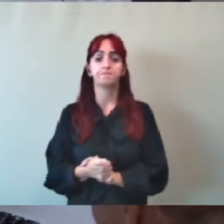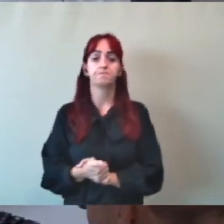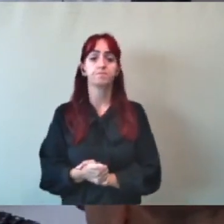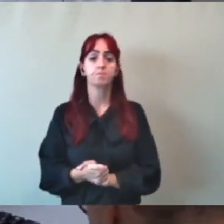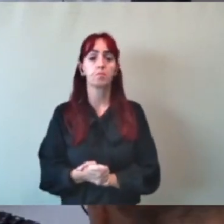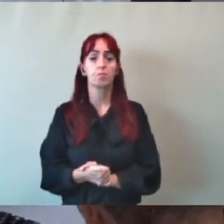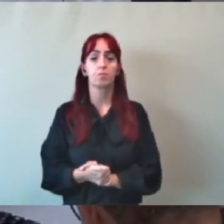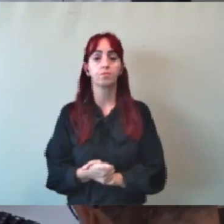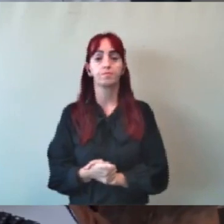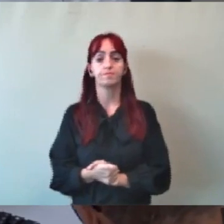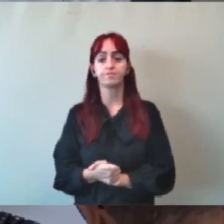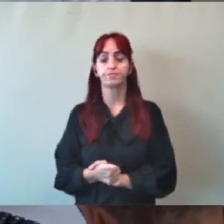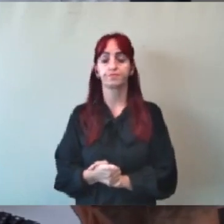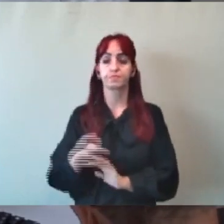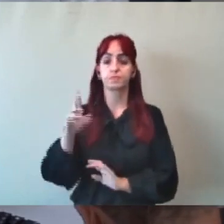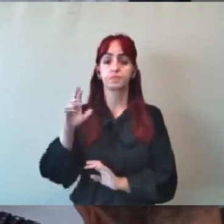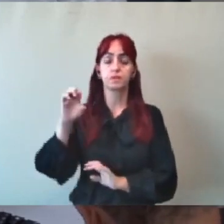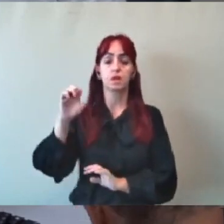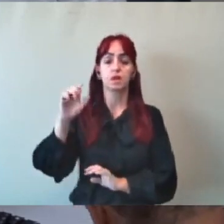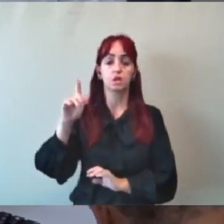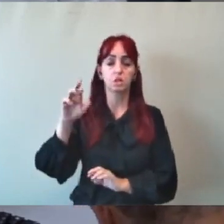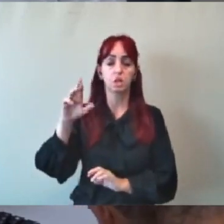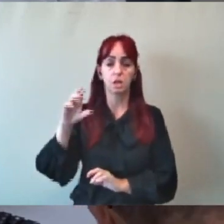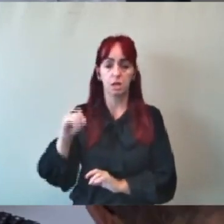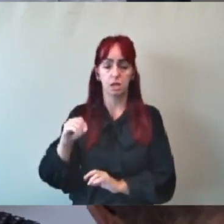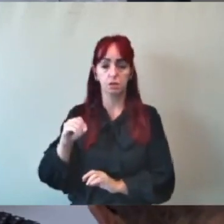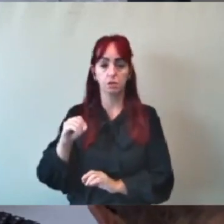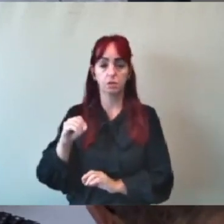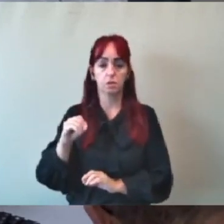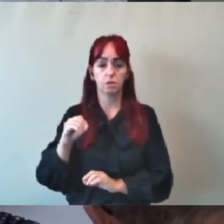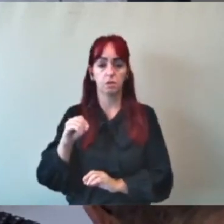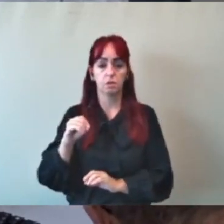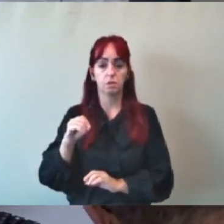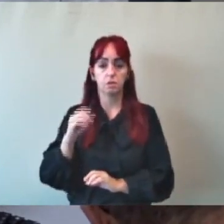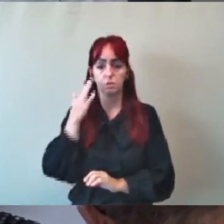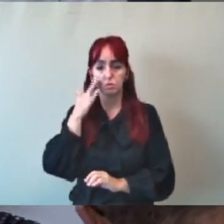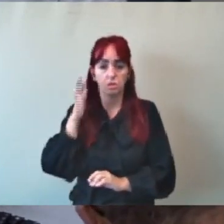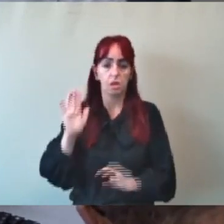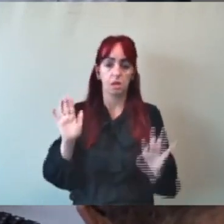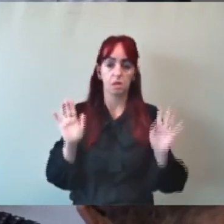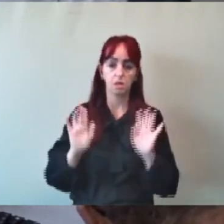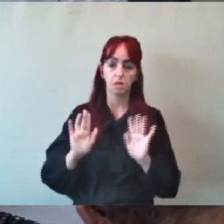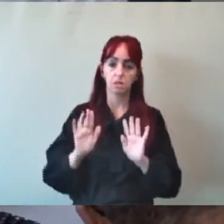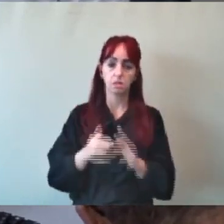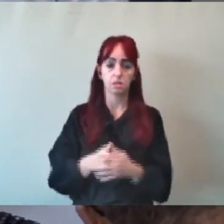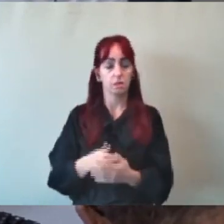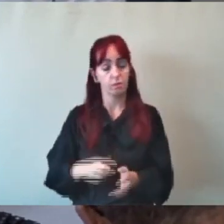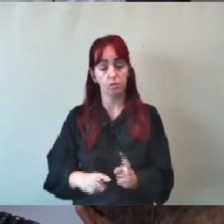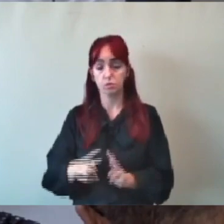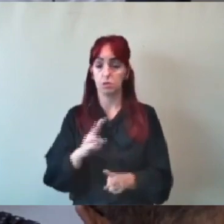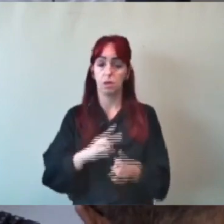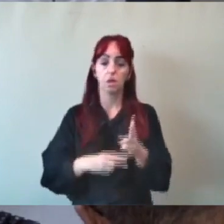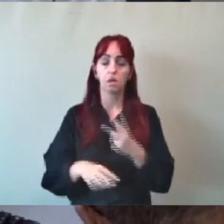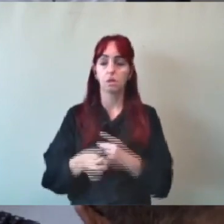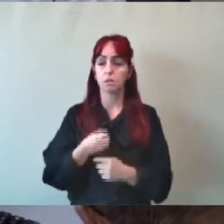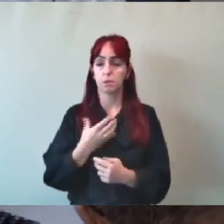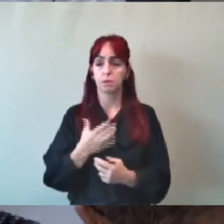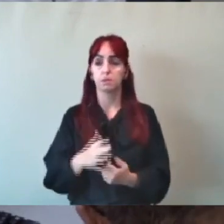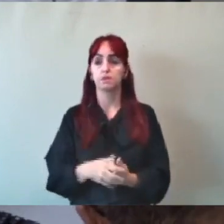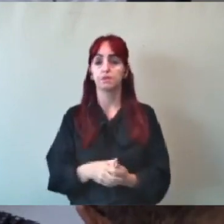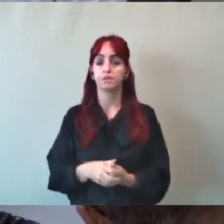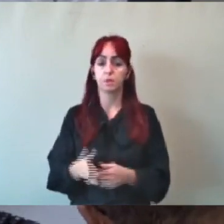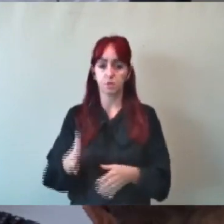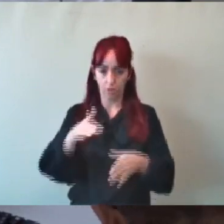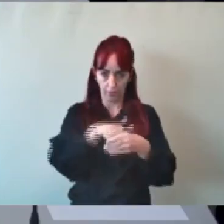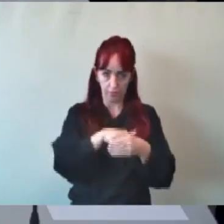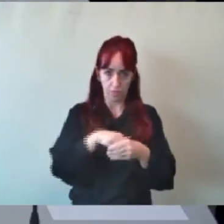chegando. Você que é presidente, tá uma você confusão, que diga, né? Não sei, né? Então vamos lá. Muito bem. Você votou, Braulio?